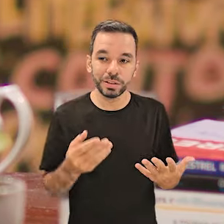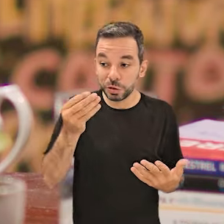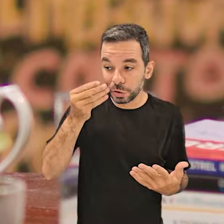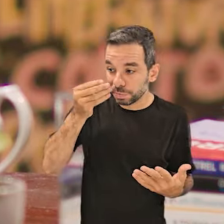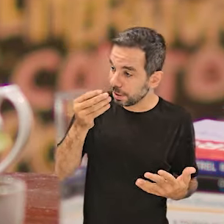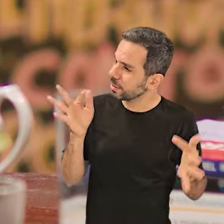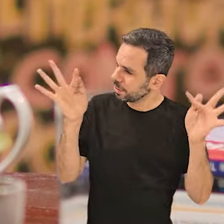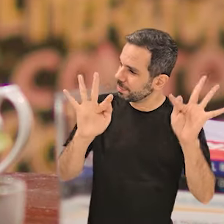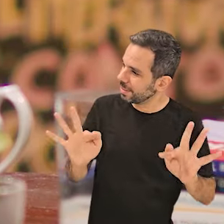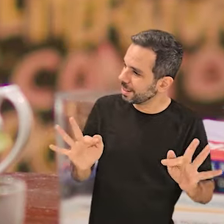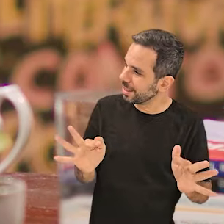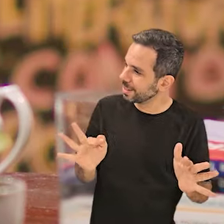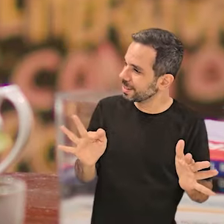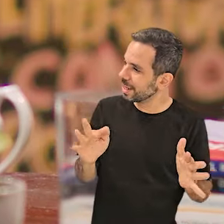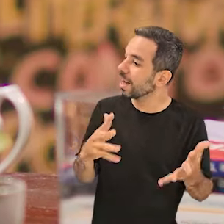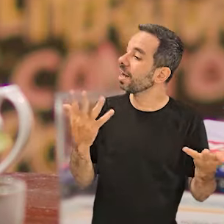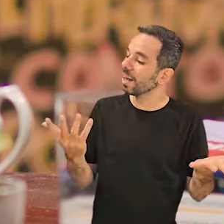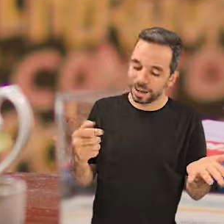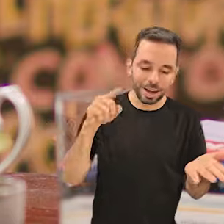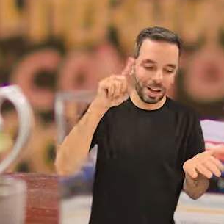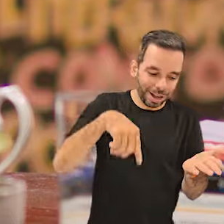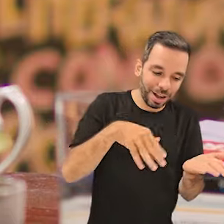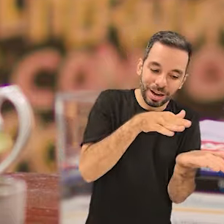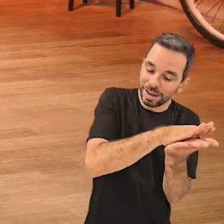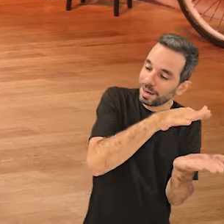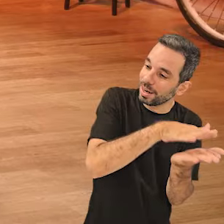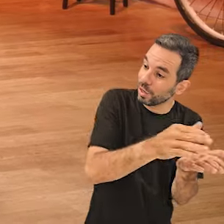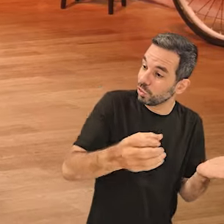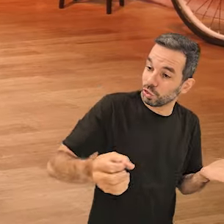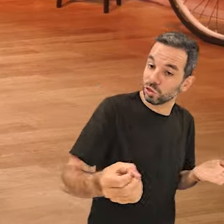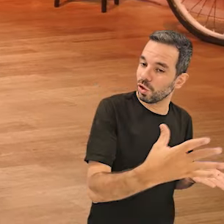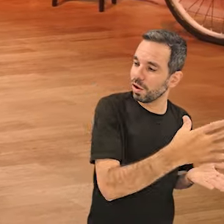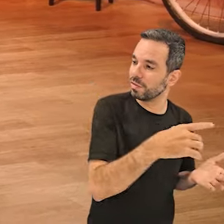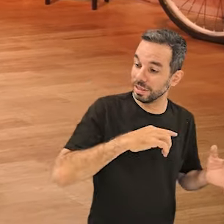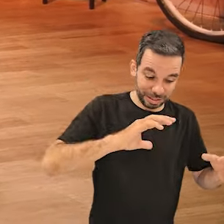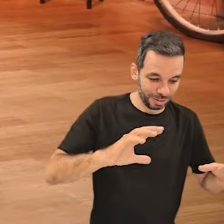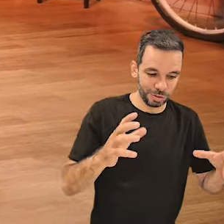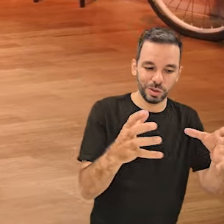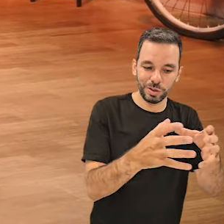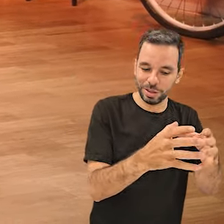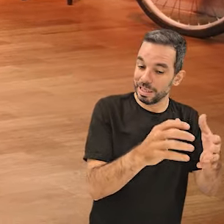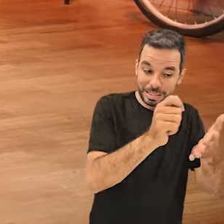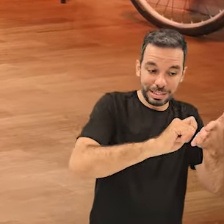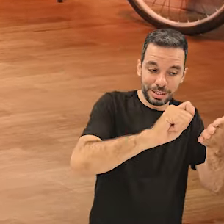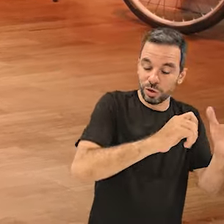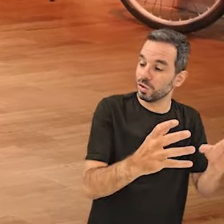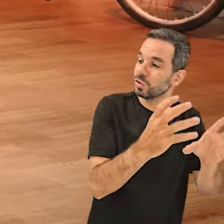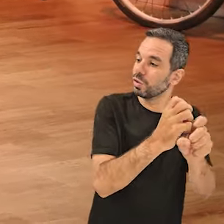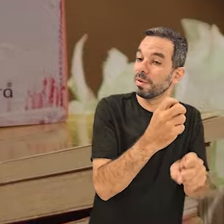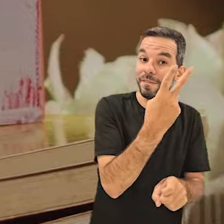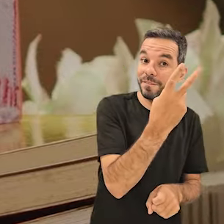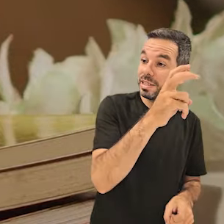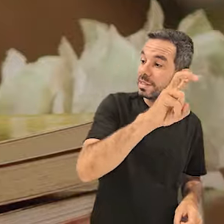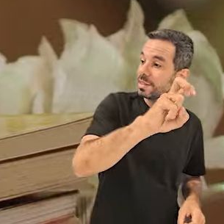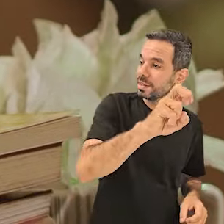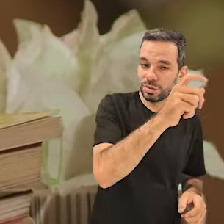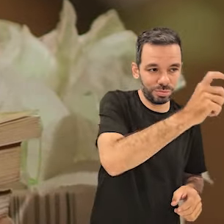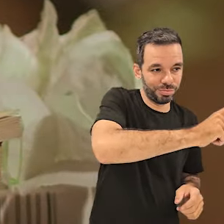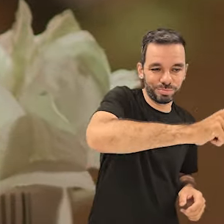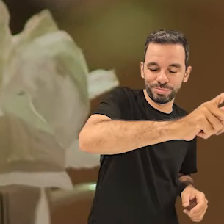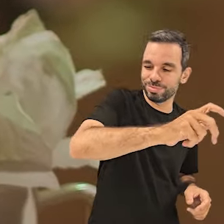de resultar num lançamento. Um lançamento, uma coletânea aí com 25 escritores. O Menestrel.